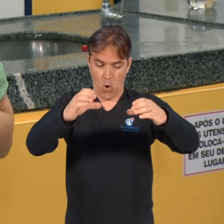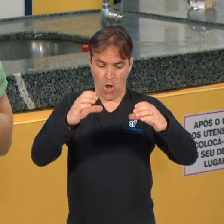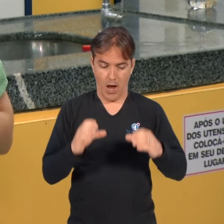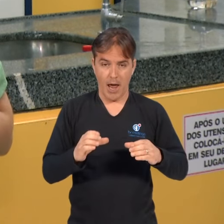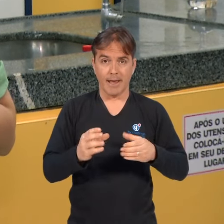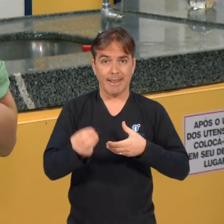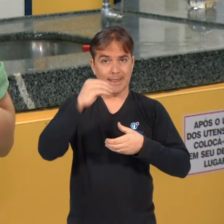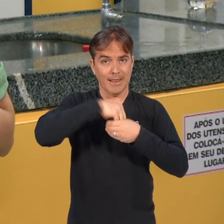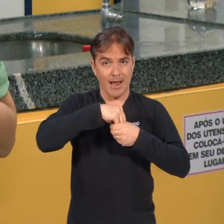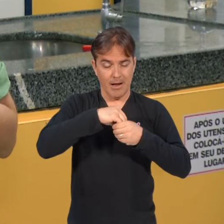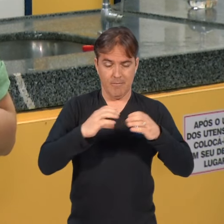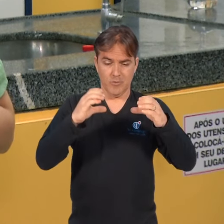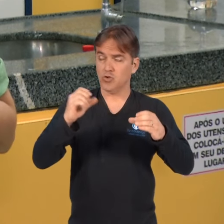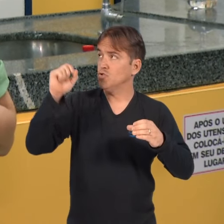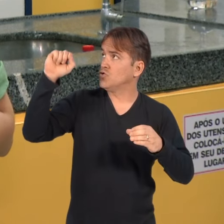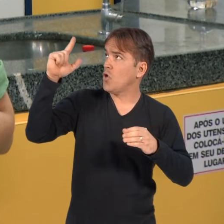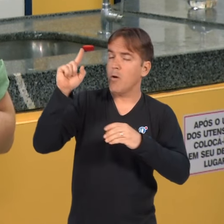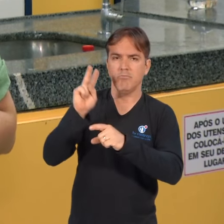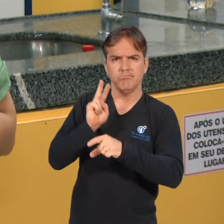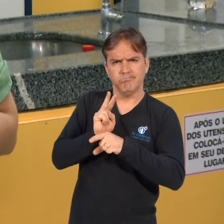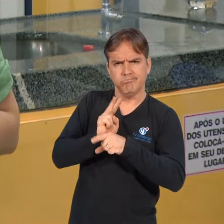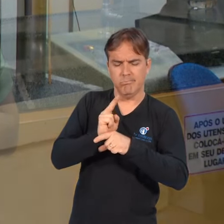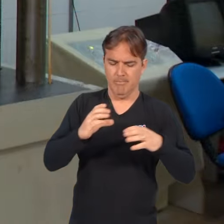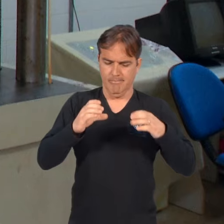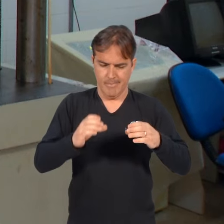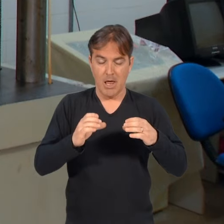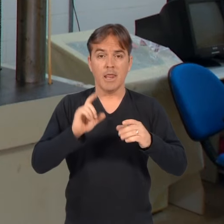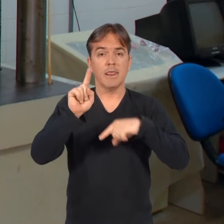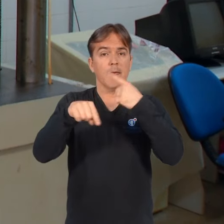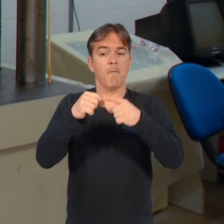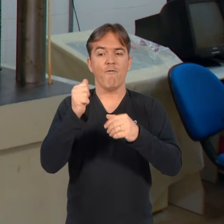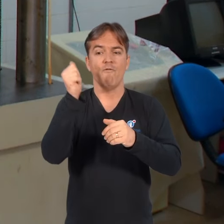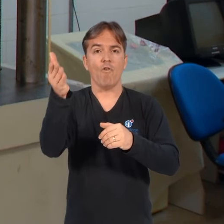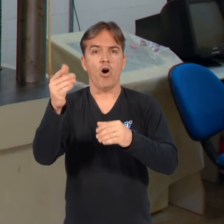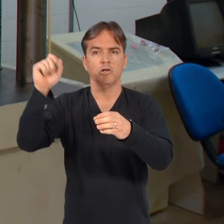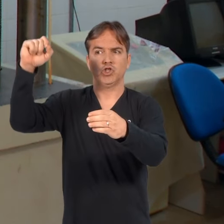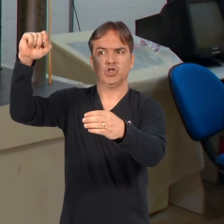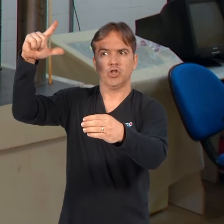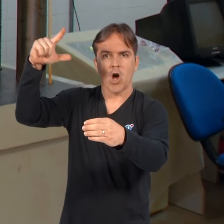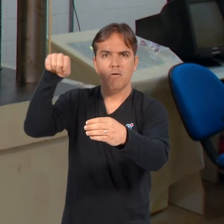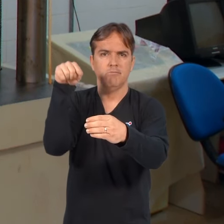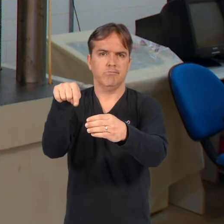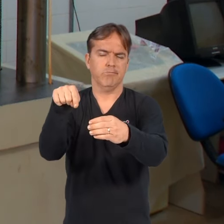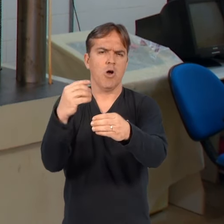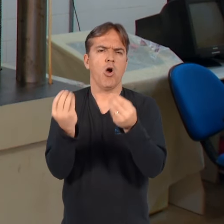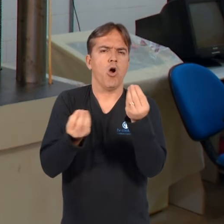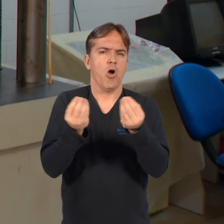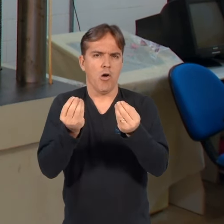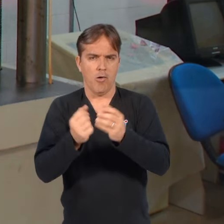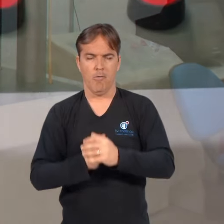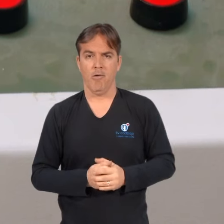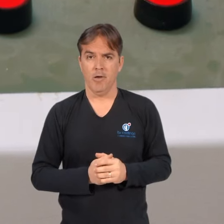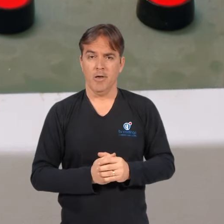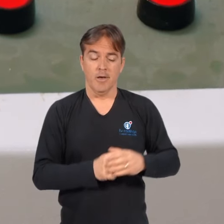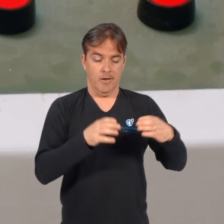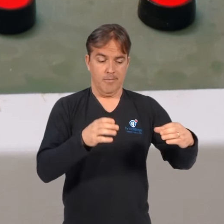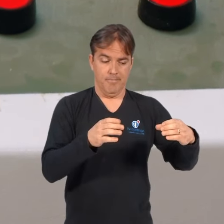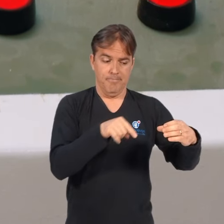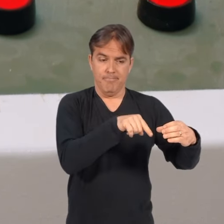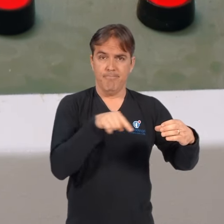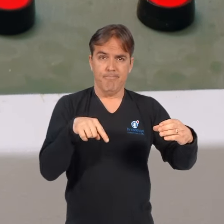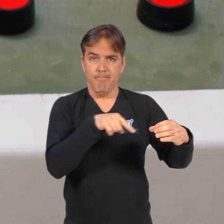ambiente interno, protegido do sol e da chuva, e um ambiente externo. Pensar na racionalização do formato do bloco, que permitisse essas vantagens,